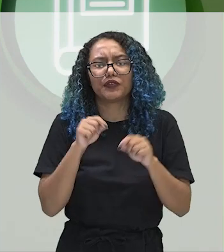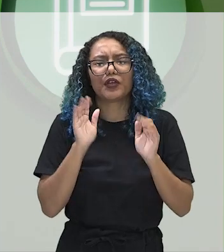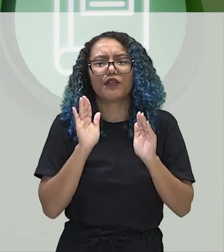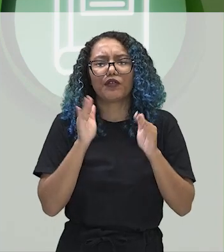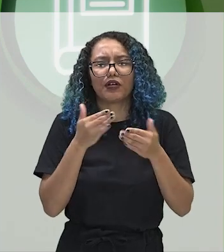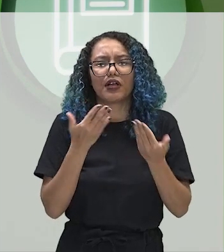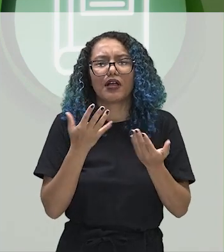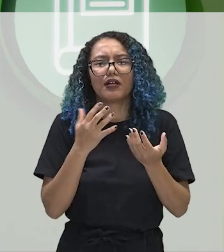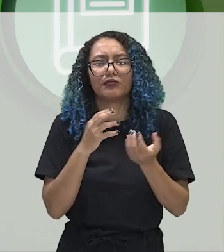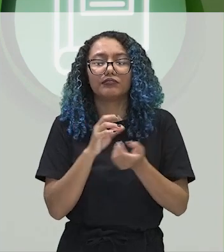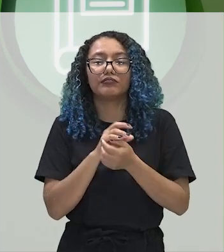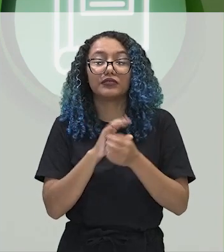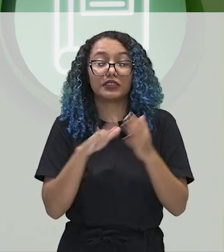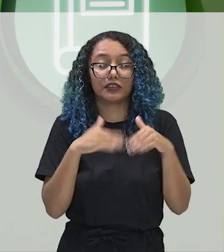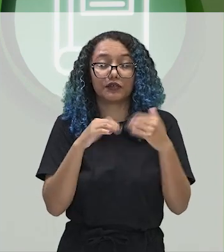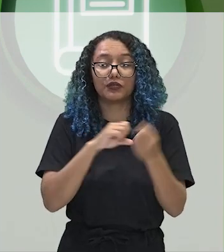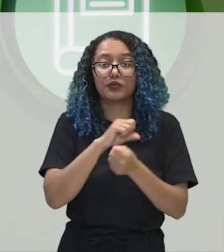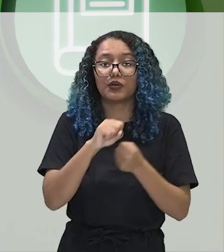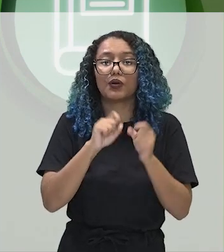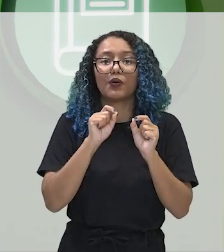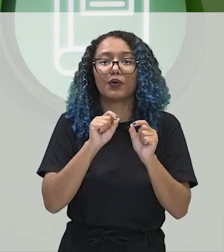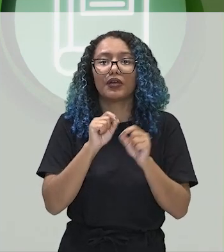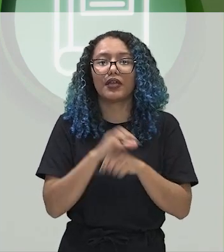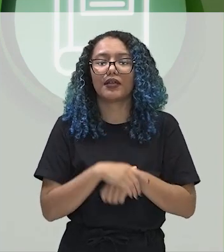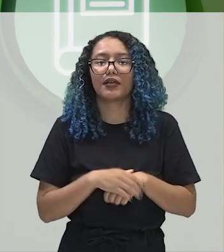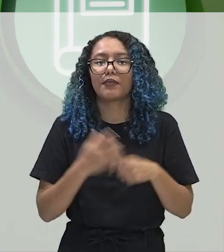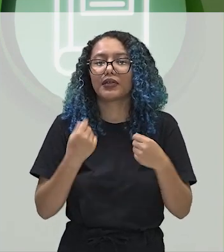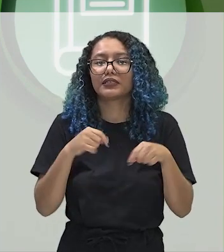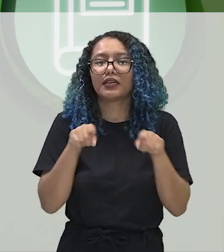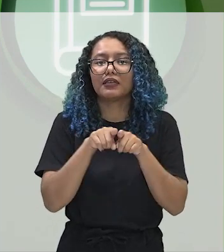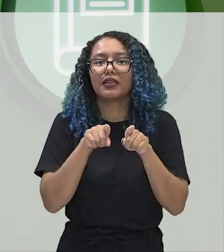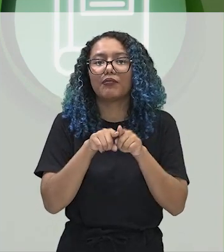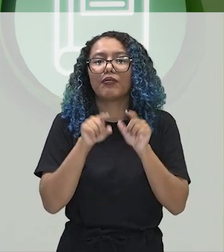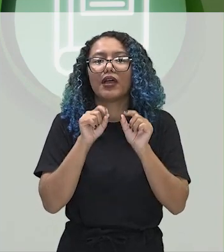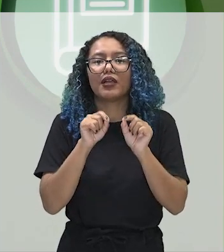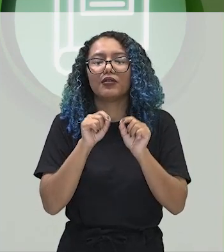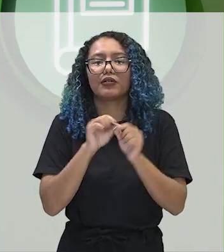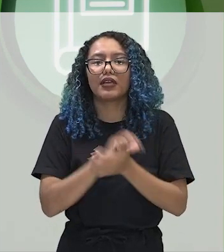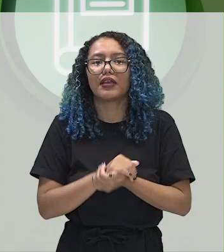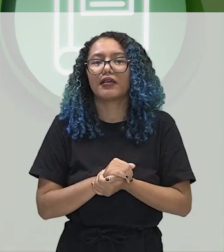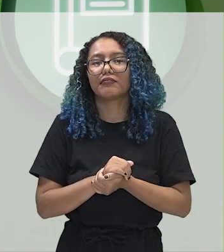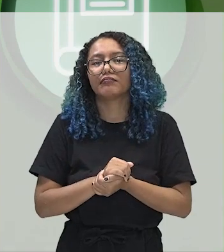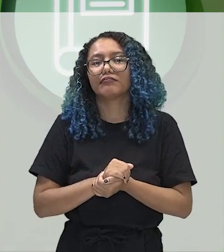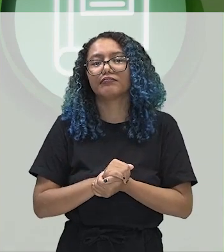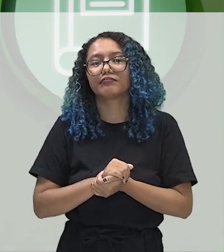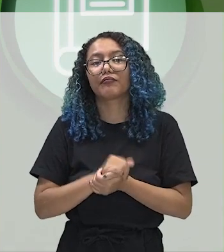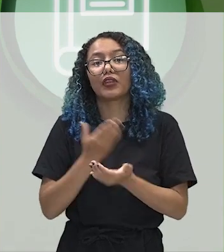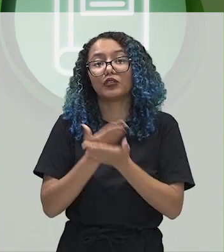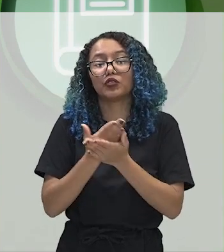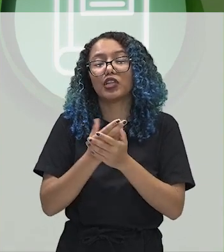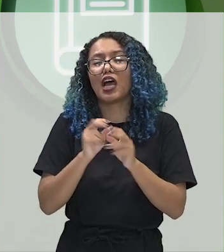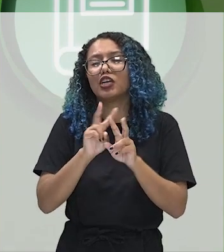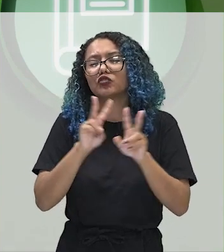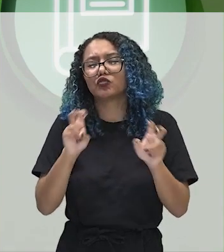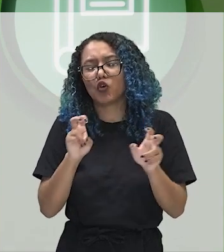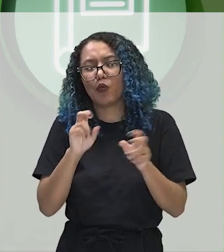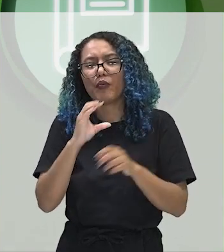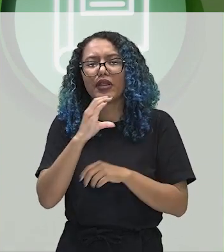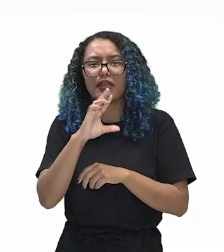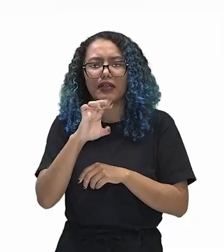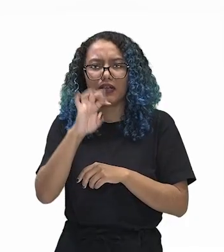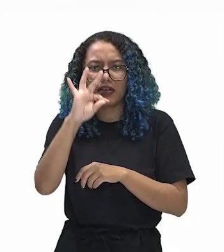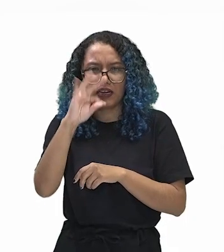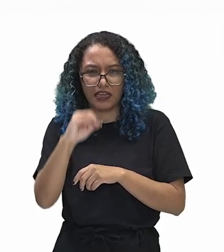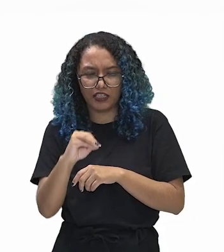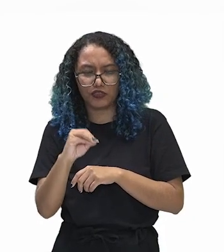não poderíamos deixar de falar daquilo que nós chamamos de crédito de carbono. Você já ouviu falar em crédito de carbono? Dá só uma